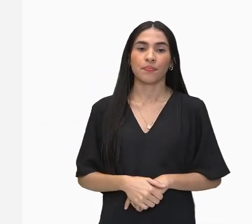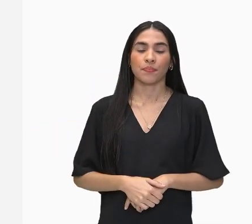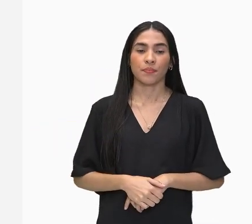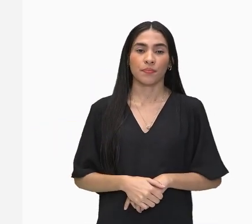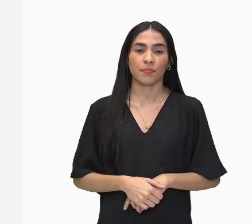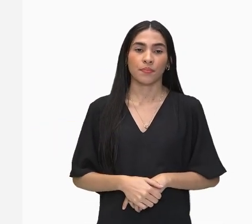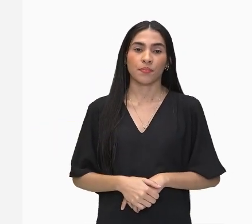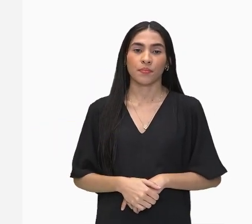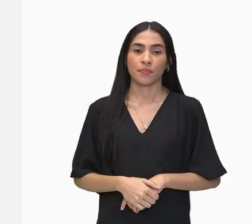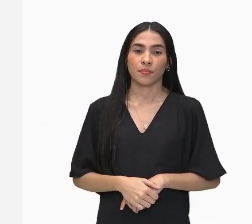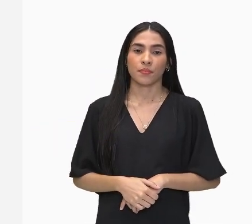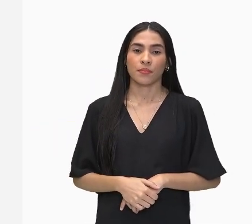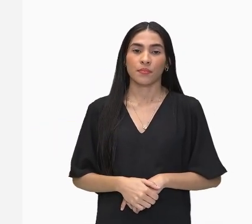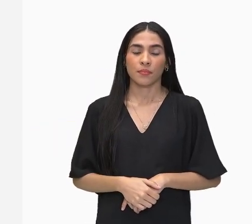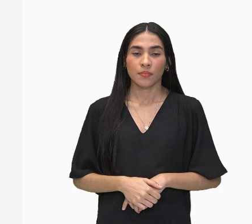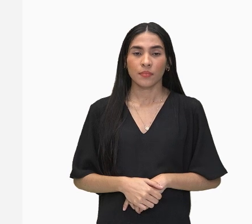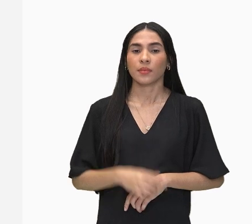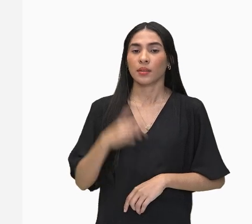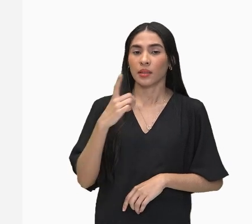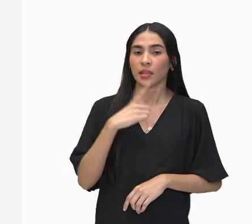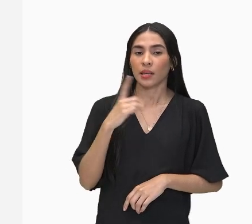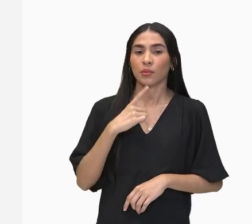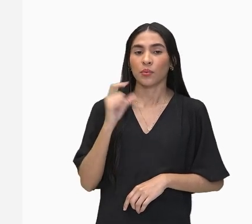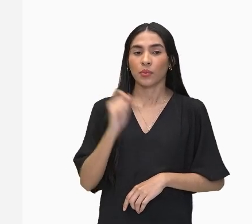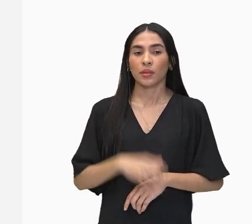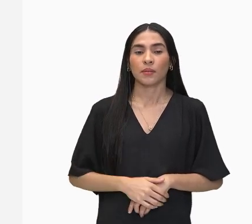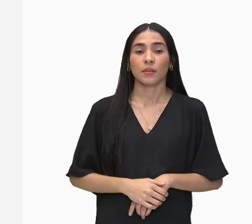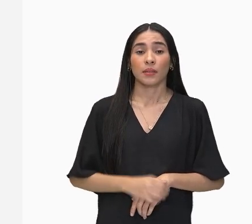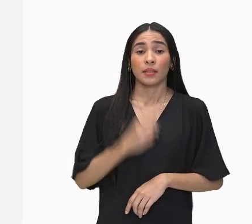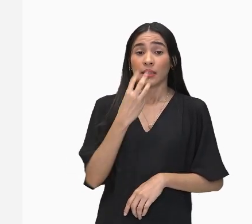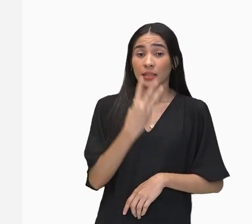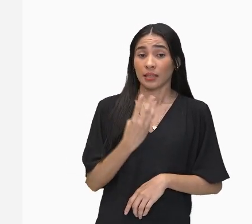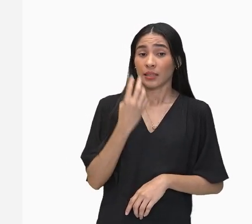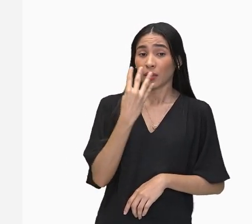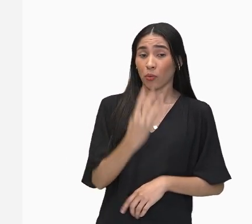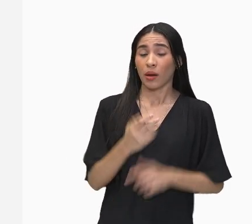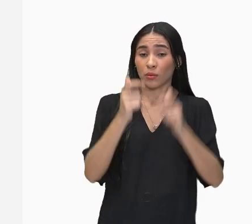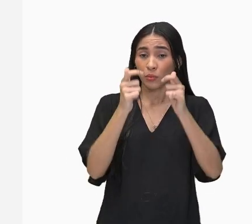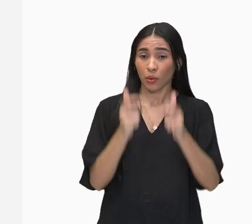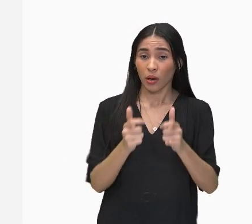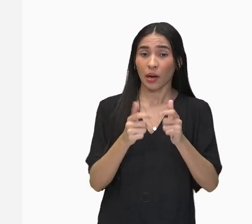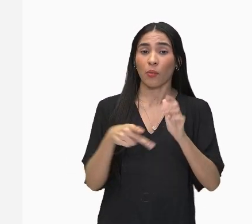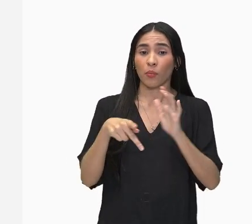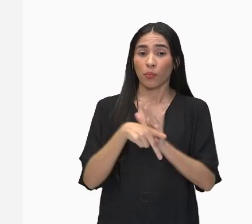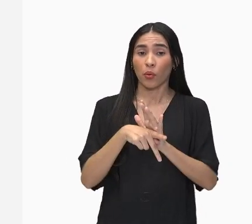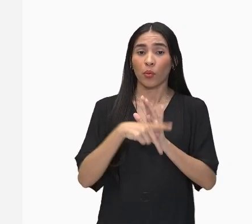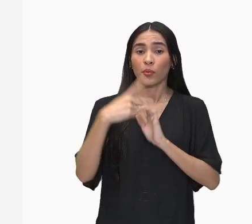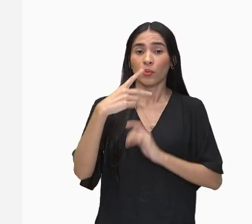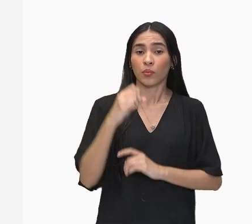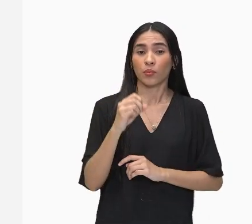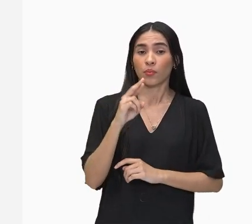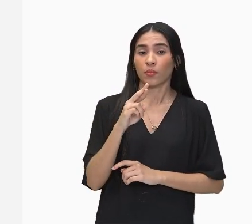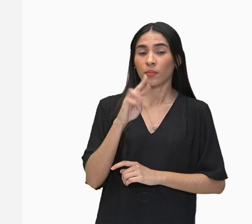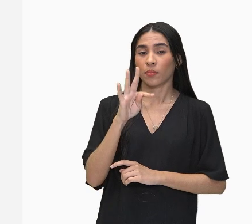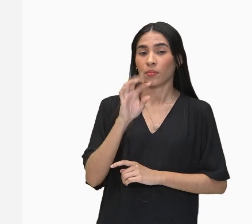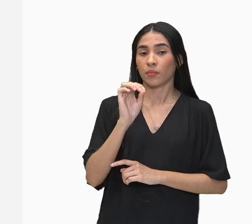costas navegáveis, envolvendo aí 34 portos públicos, tá?